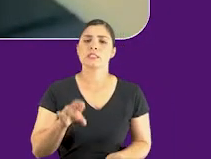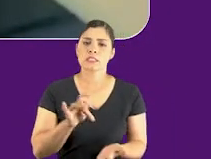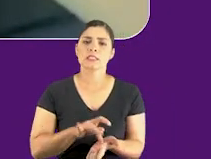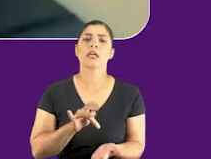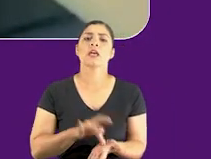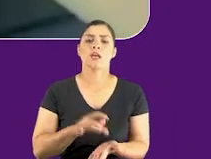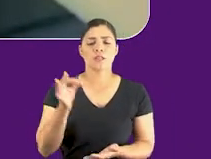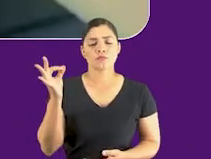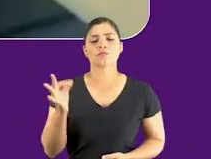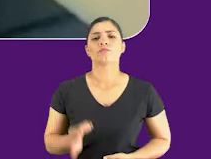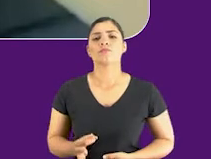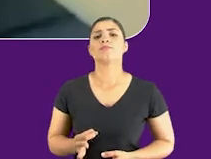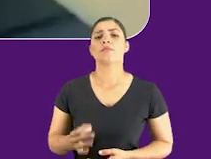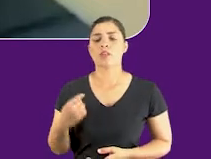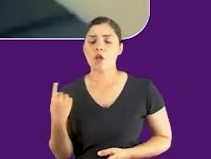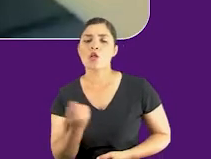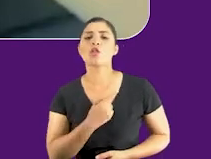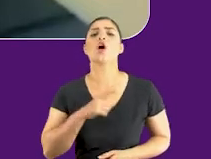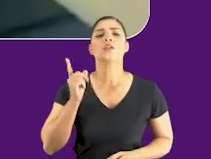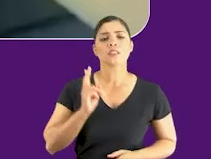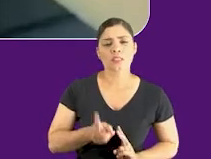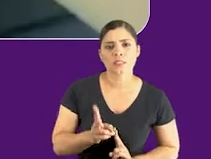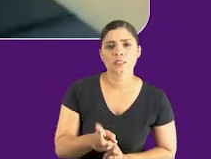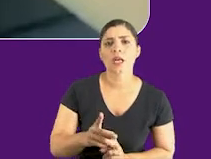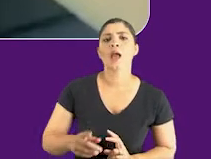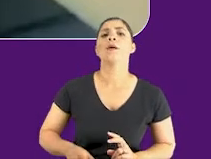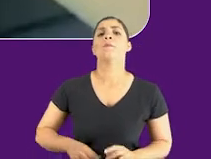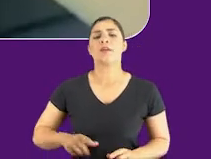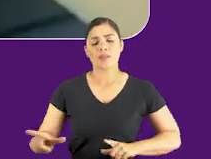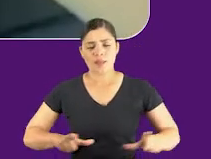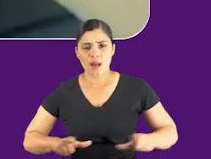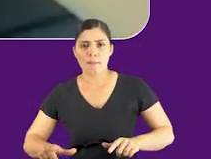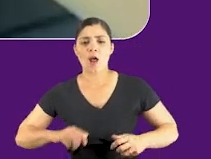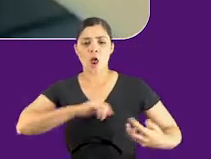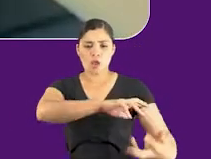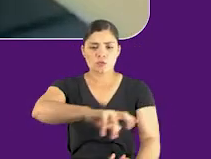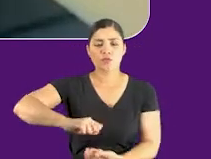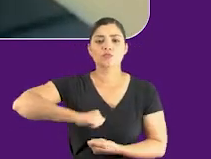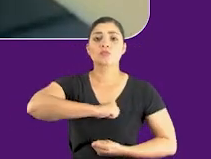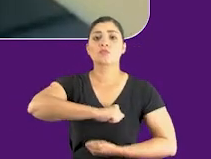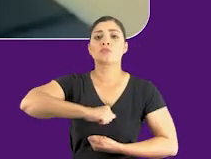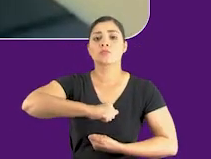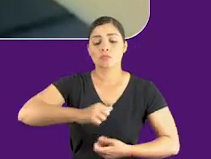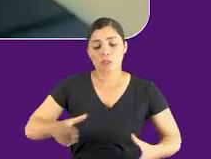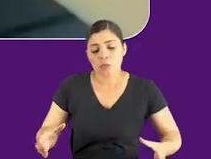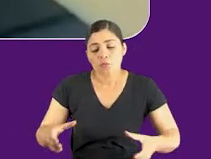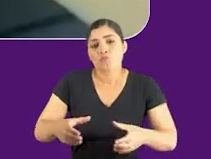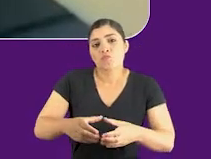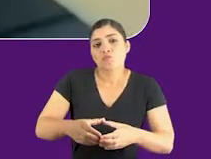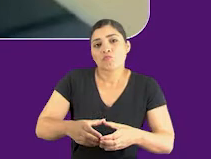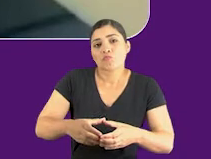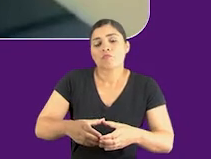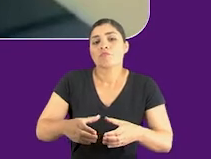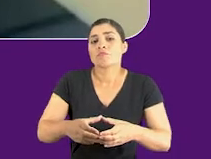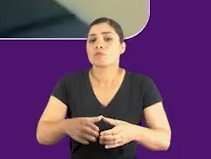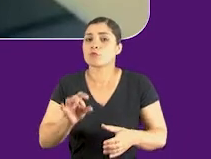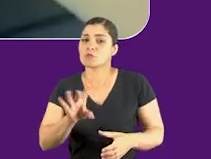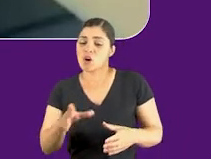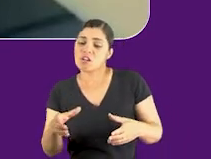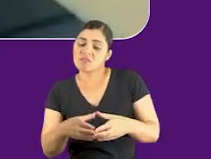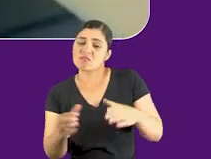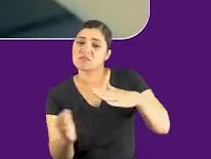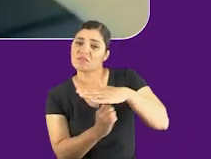nós sempre trabalhamos em temas de sustentabilidade mas muito internamente muito calado